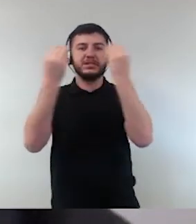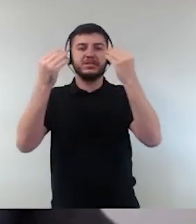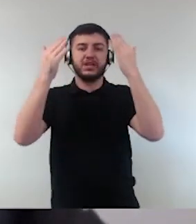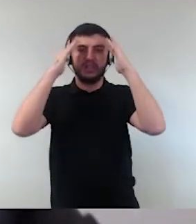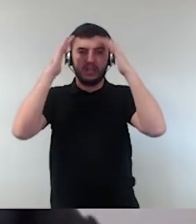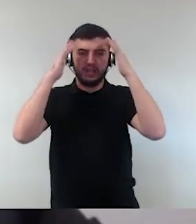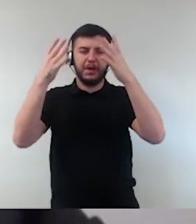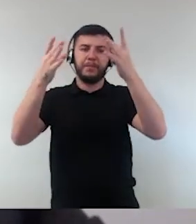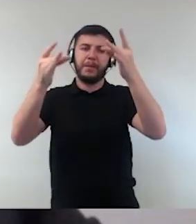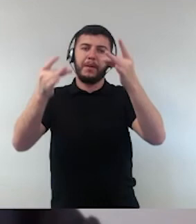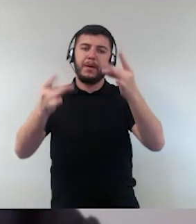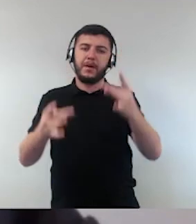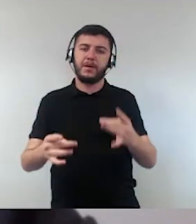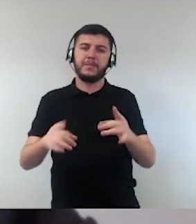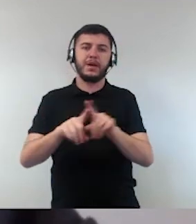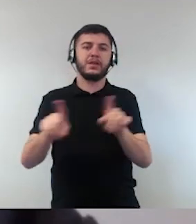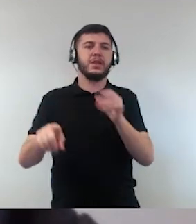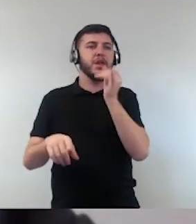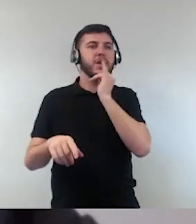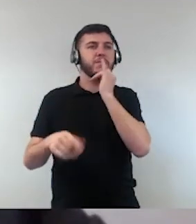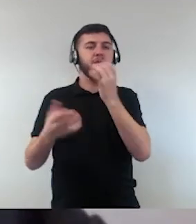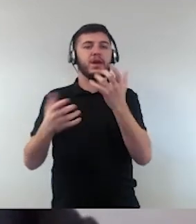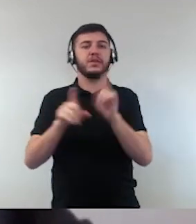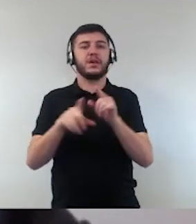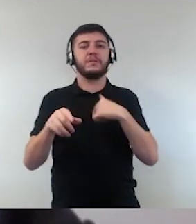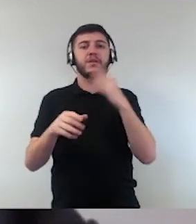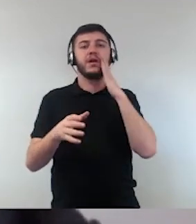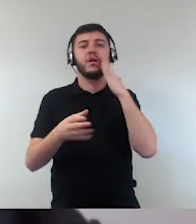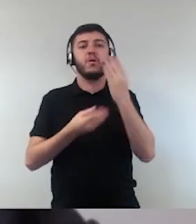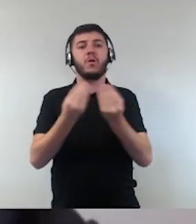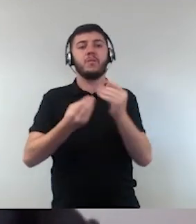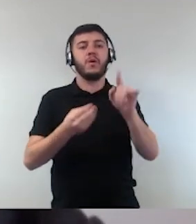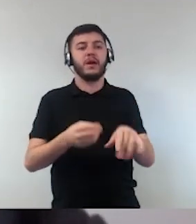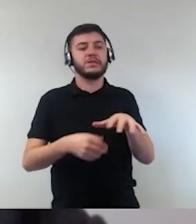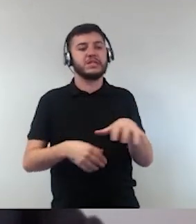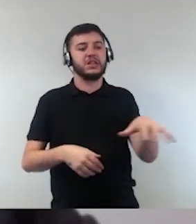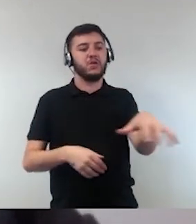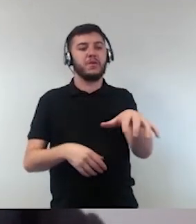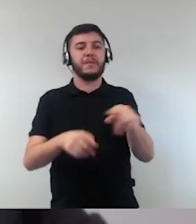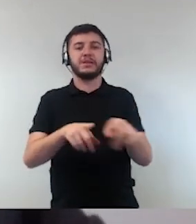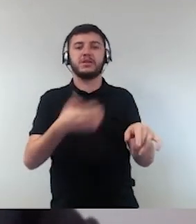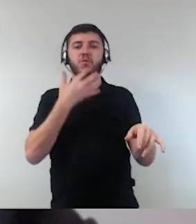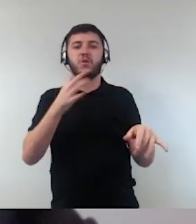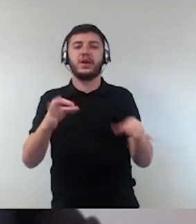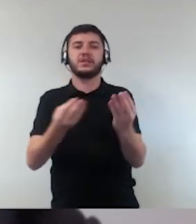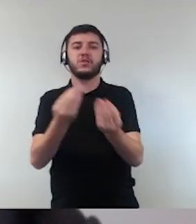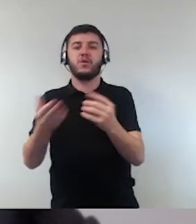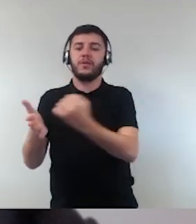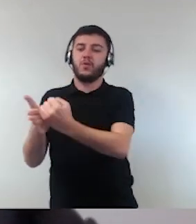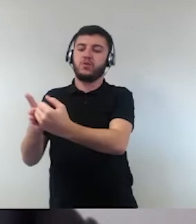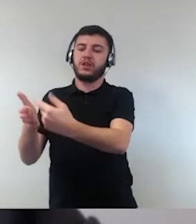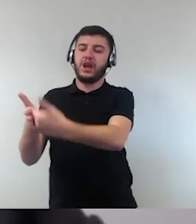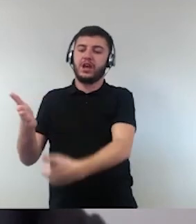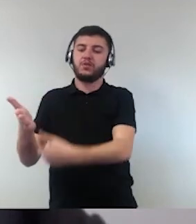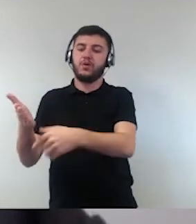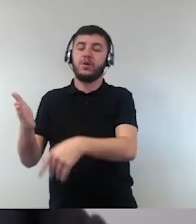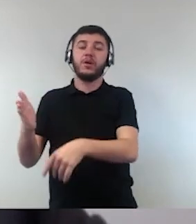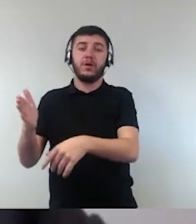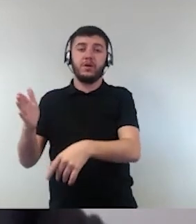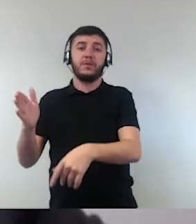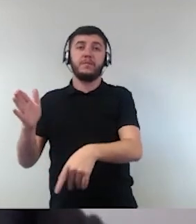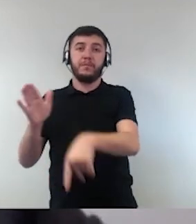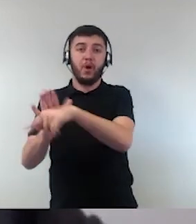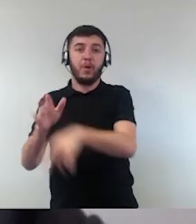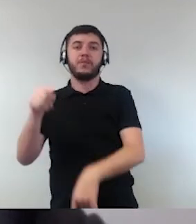culpa em outro agente do setor sem conhecer como é que é o contrato de concessão daquele agente, quais são as garantias que ele tem, quais são os mecanismos. E os